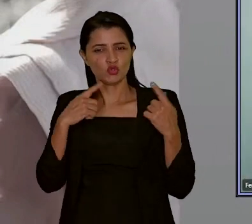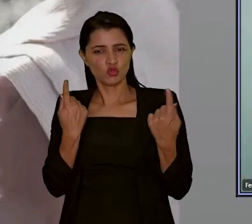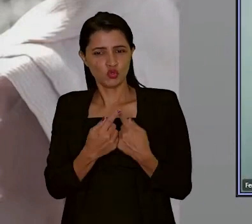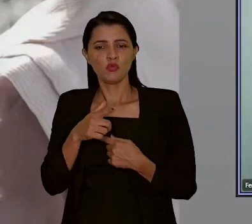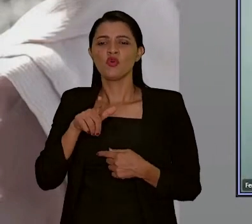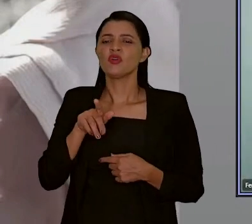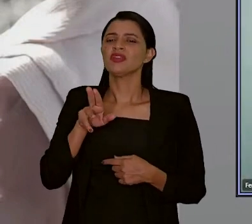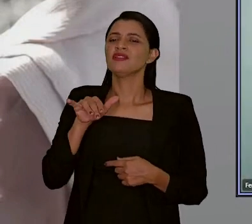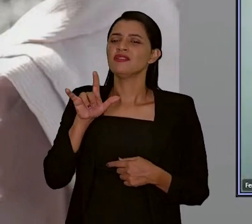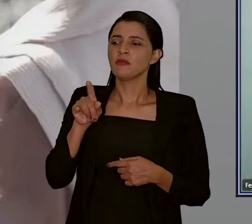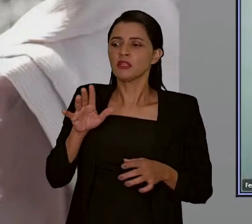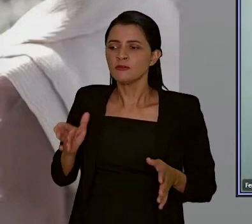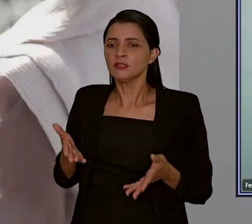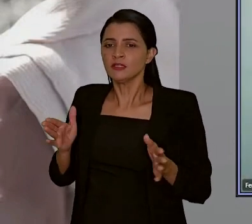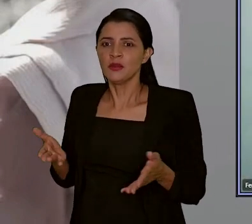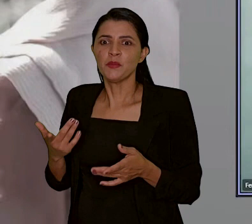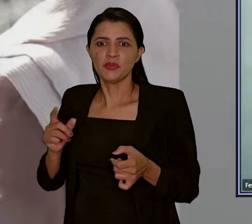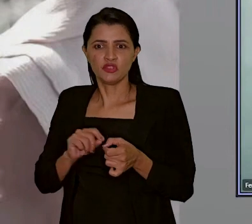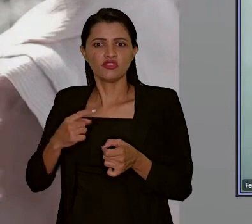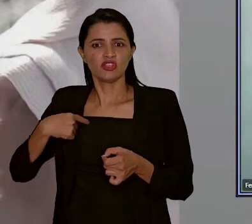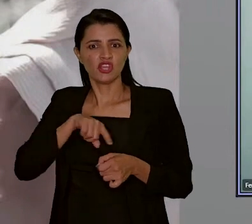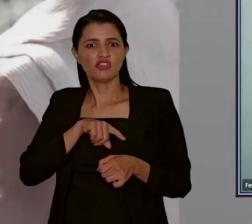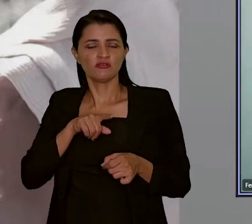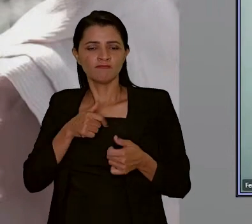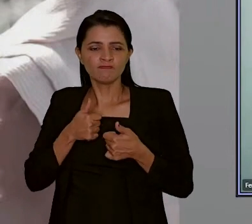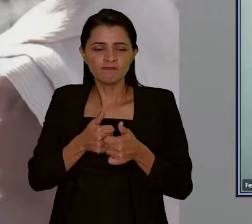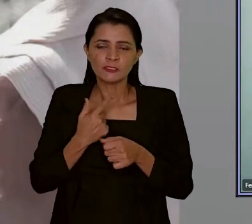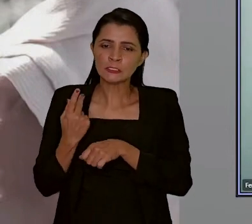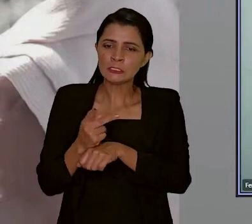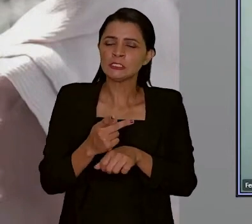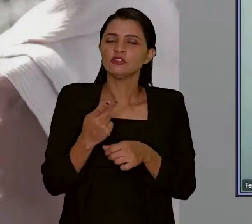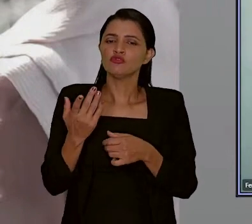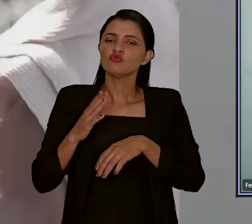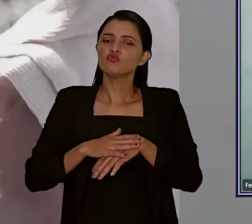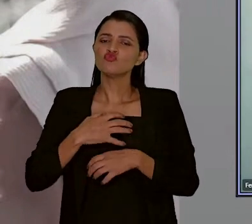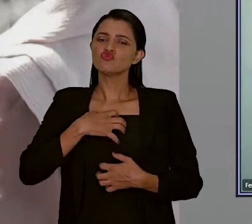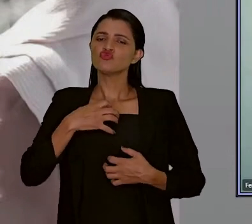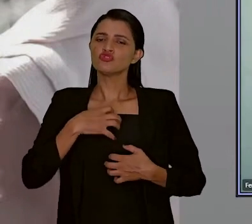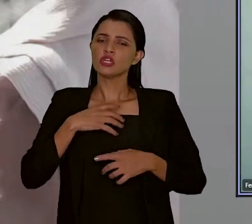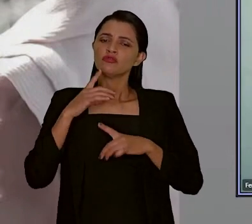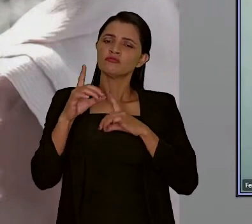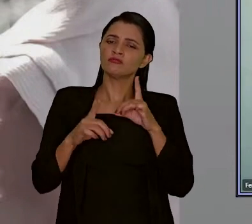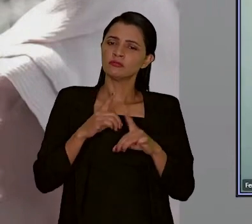de uma forma didática, preparar os colegas que atuam com essa matéria